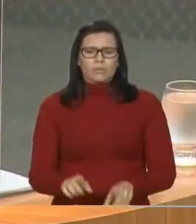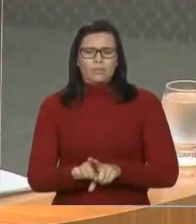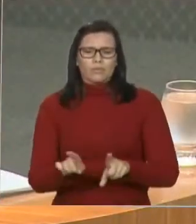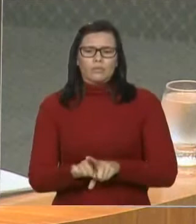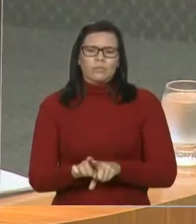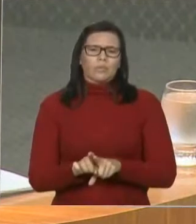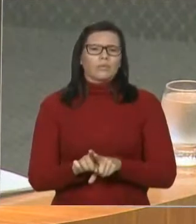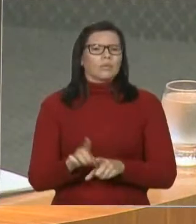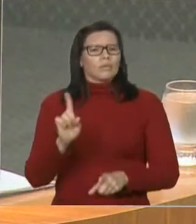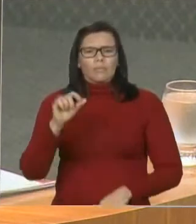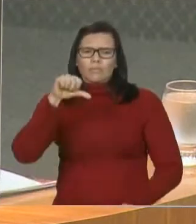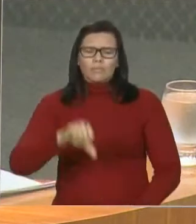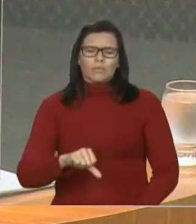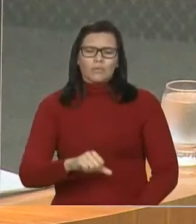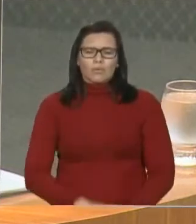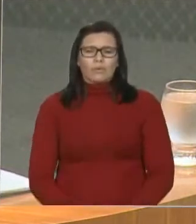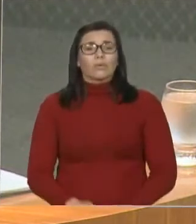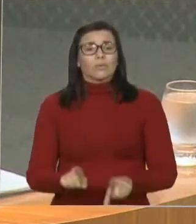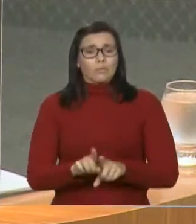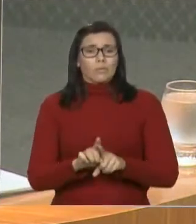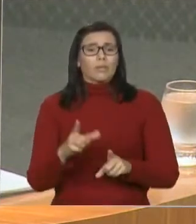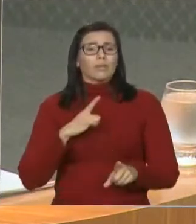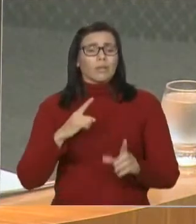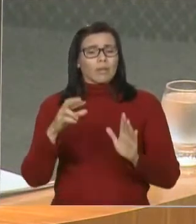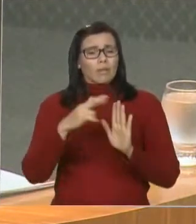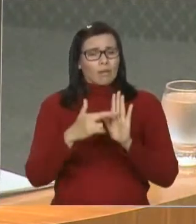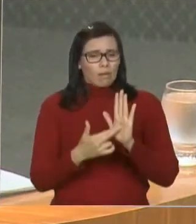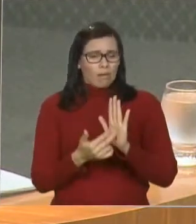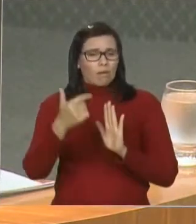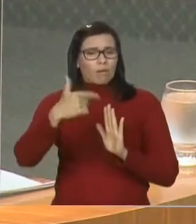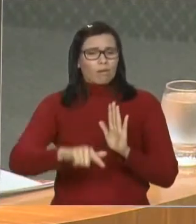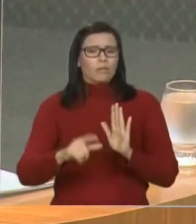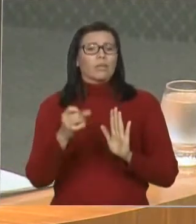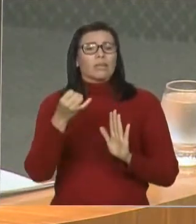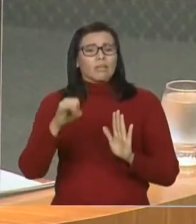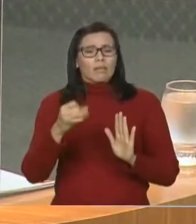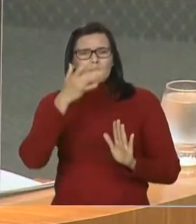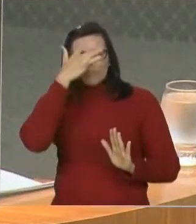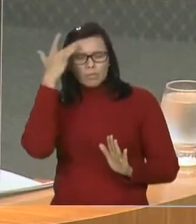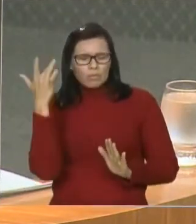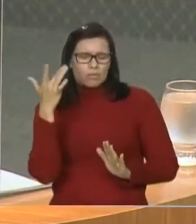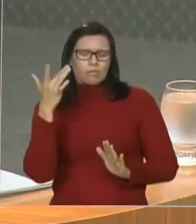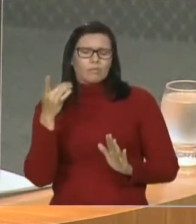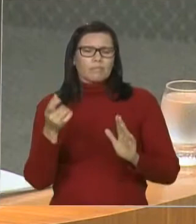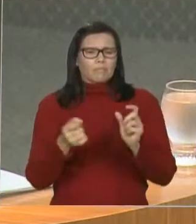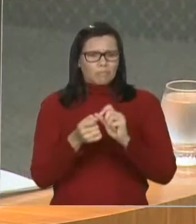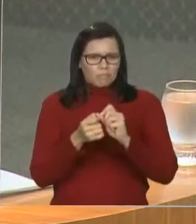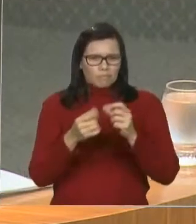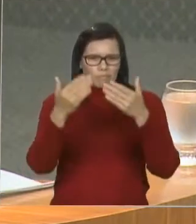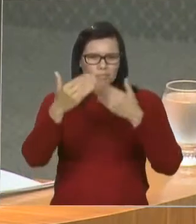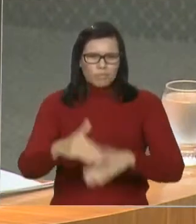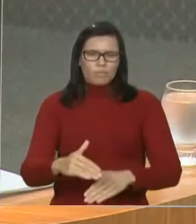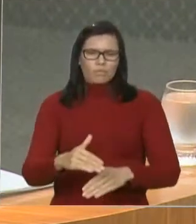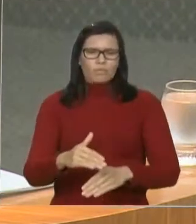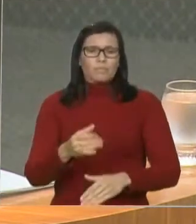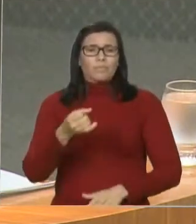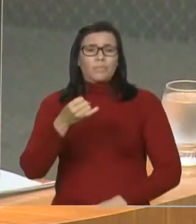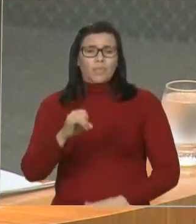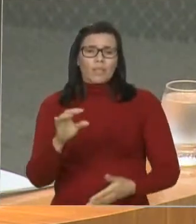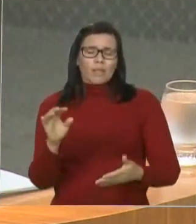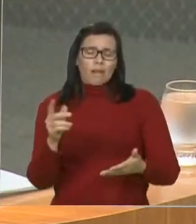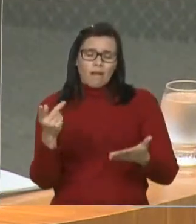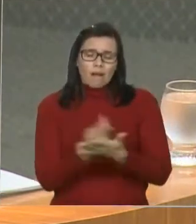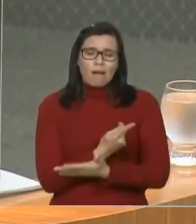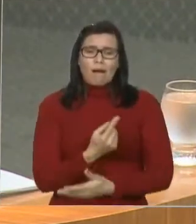certa. Ou seja, de 120 itens, se ele errar 10, ele vai perder as 10 que ele errou e